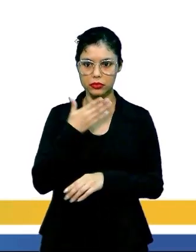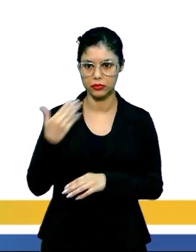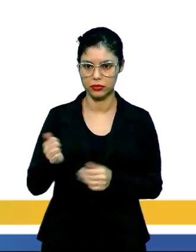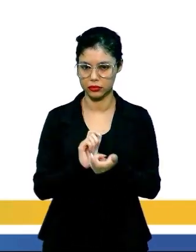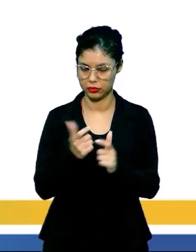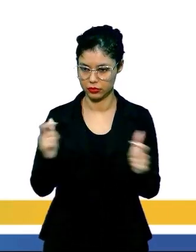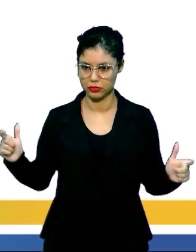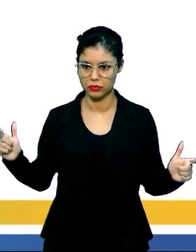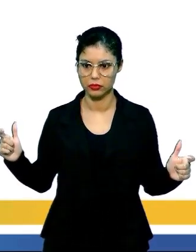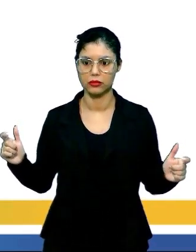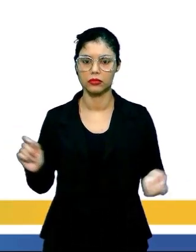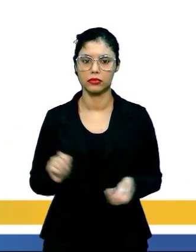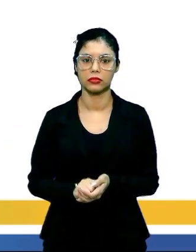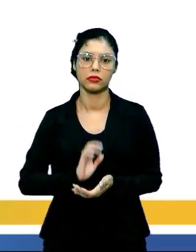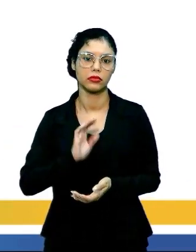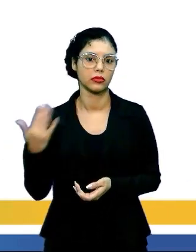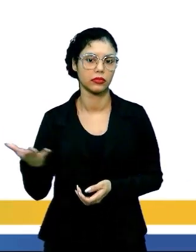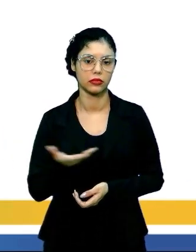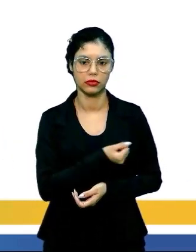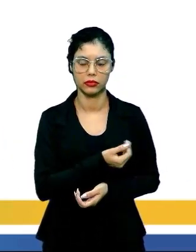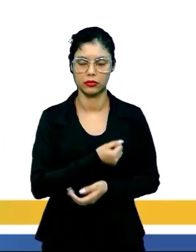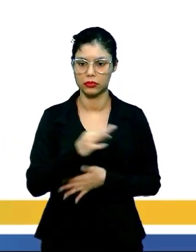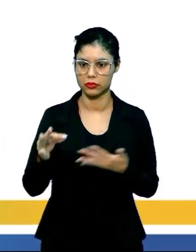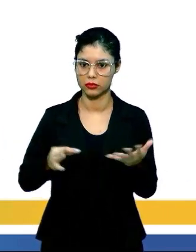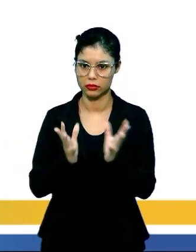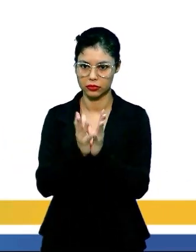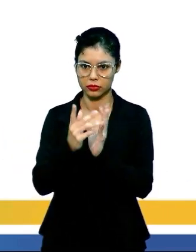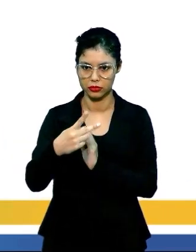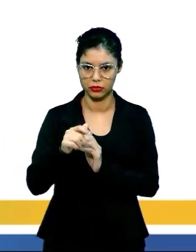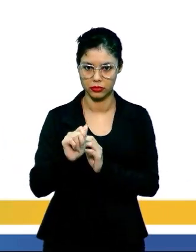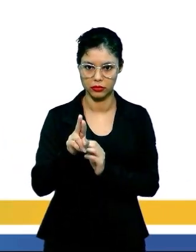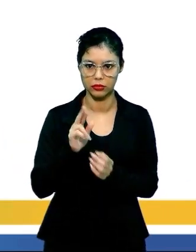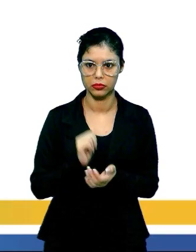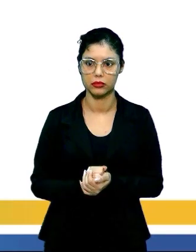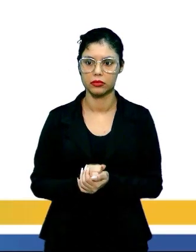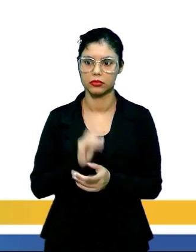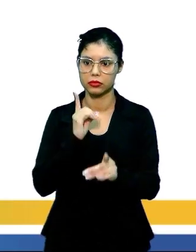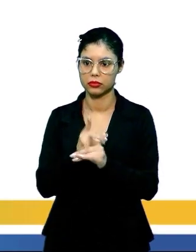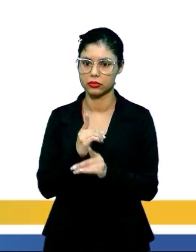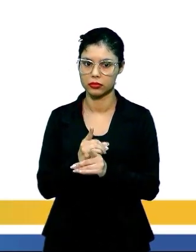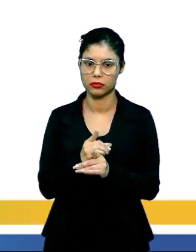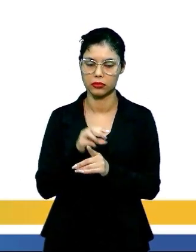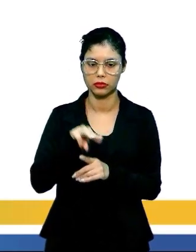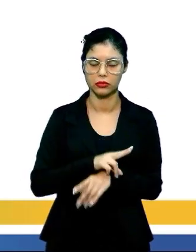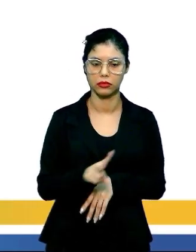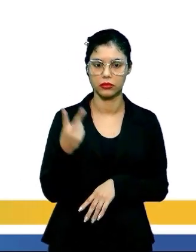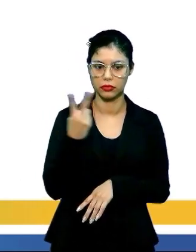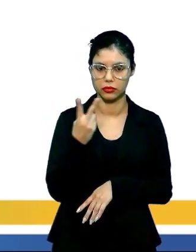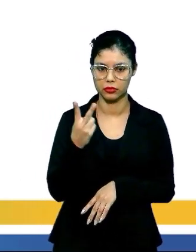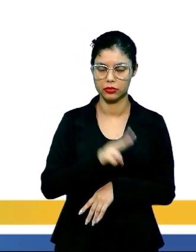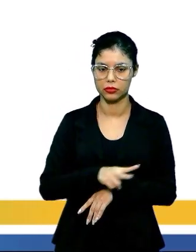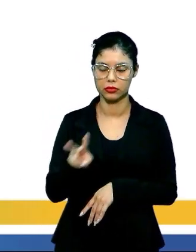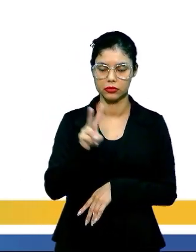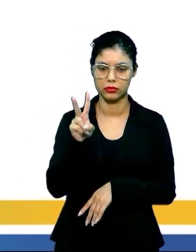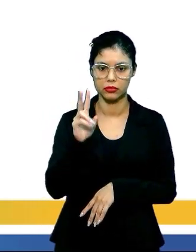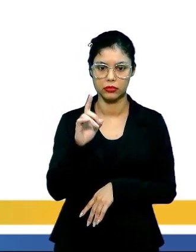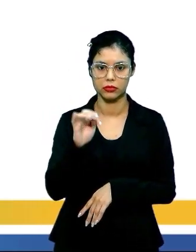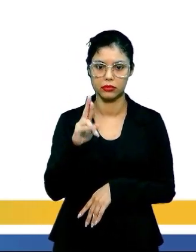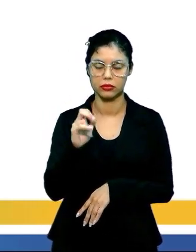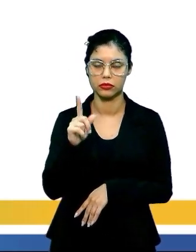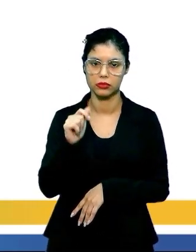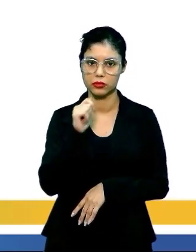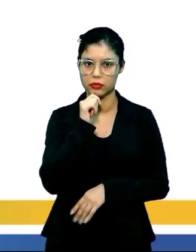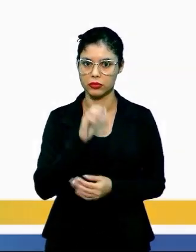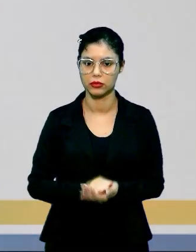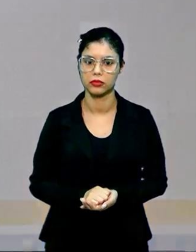melhor. Quando o número de elementos de um conjunto é par, a mediana é encontrada pela média dos dois valores centrais,